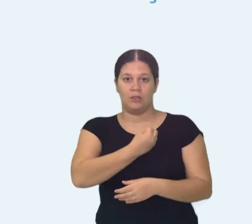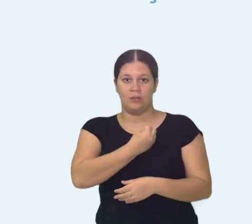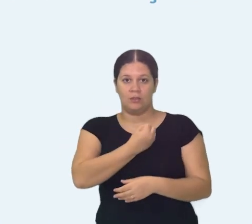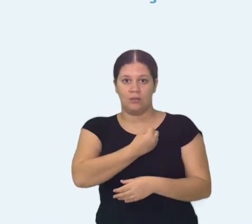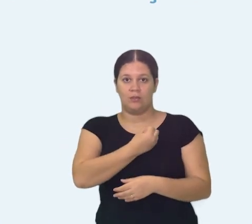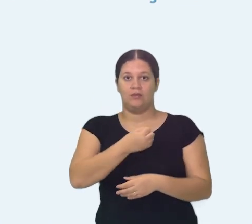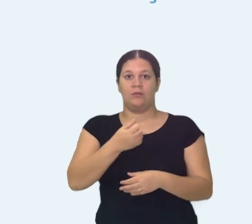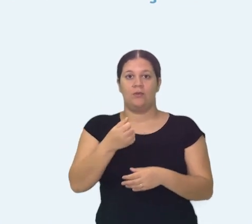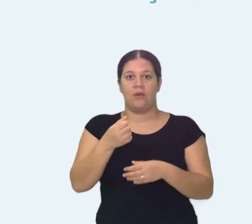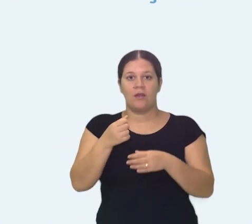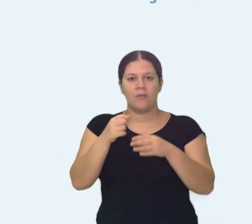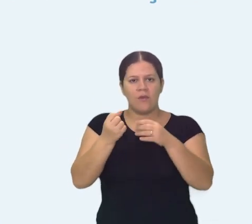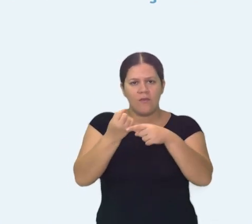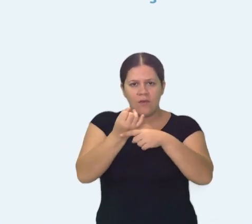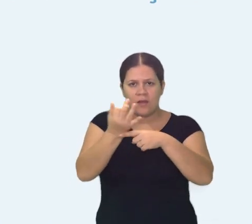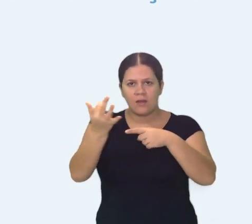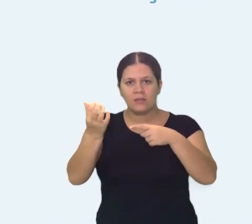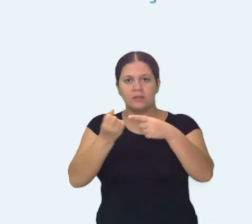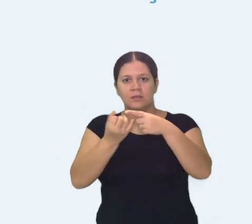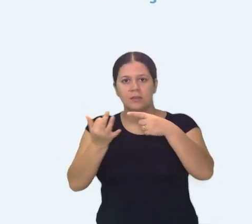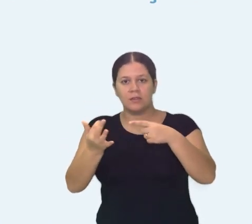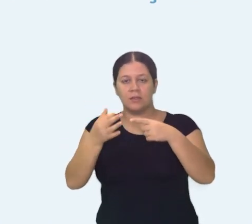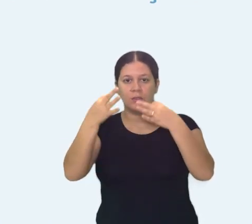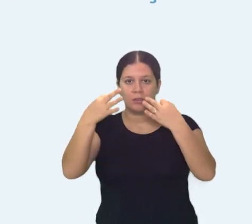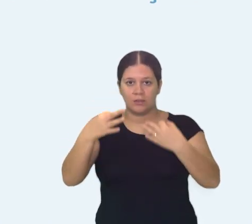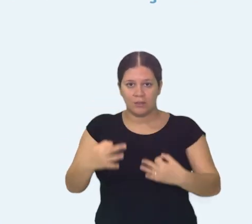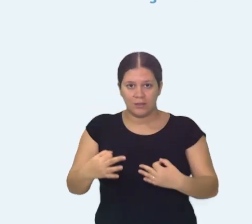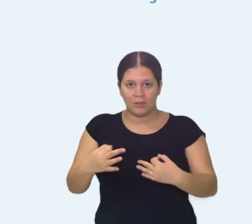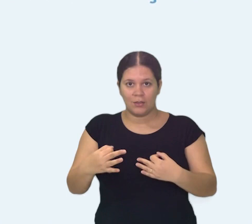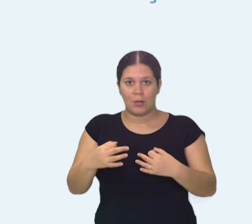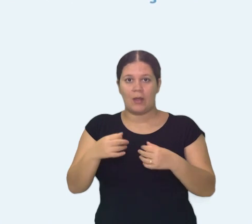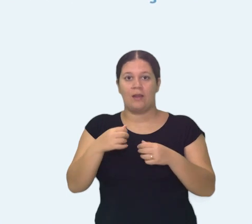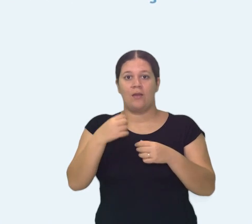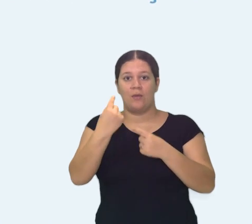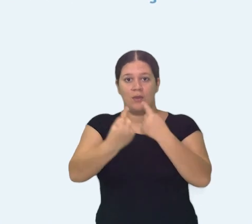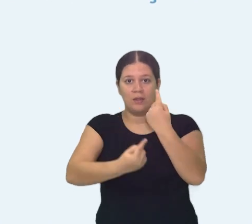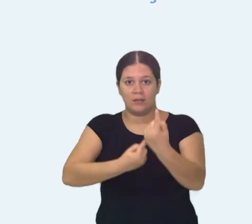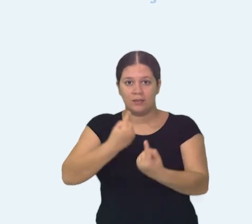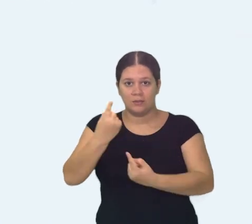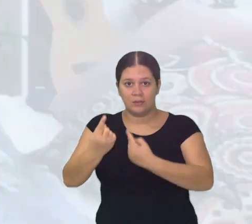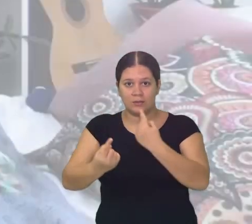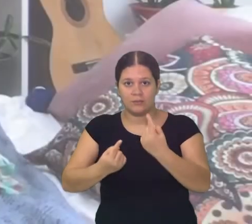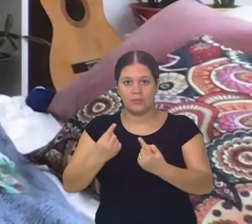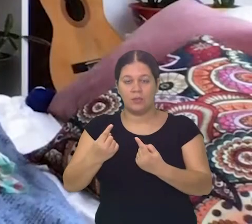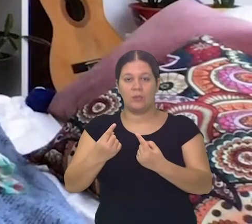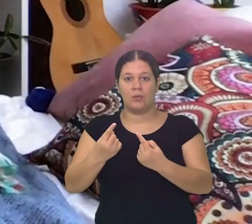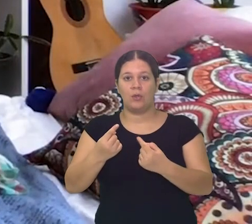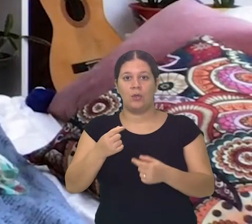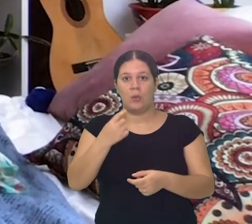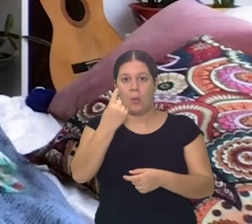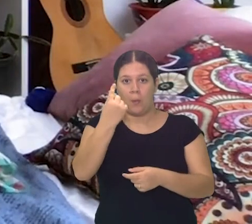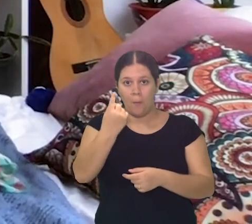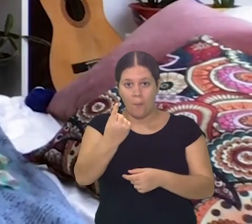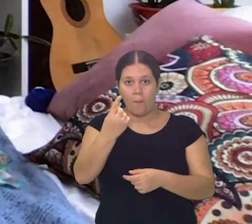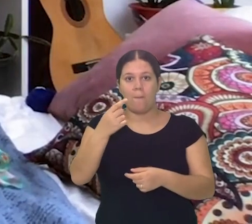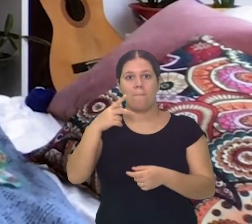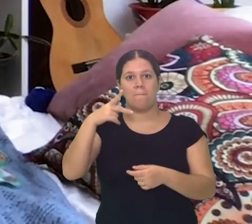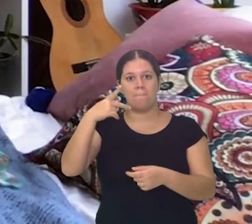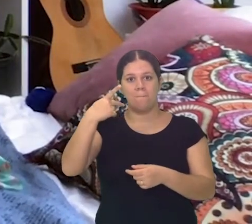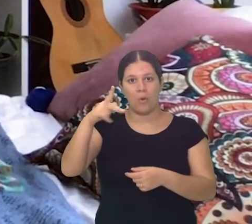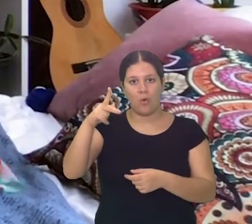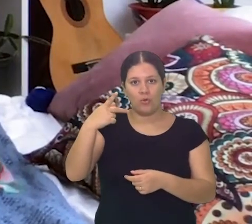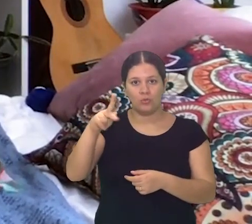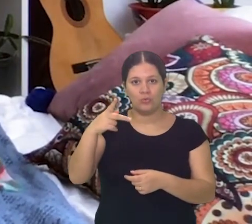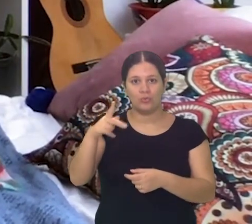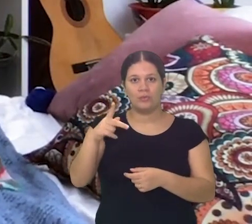números e também encontrar uma fração equivalente a ela. Fechou? Cada uma dessas ações vale 1